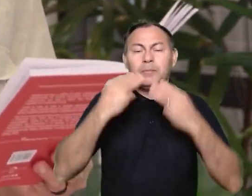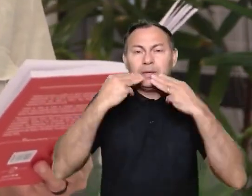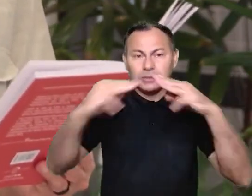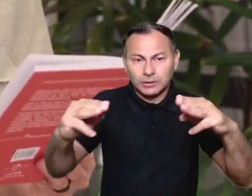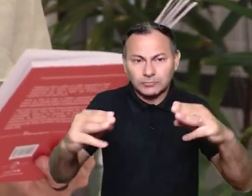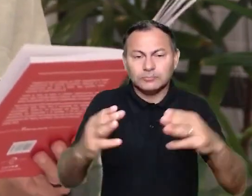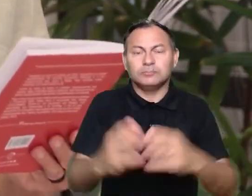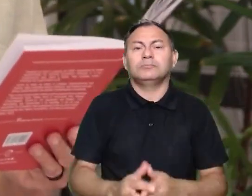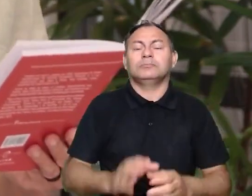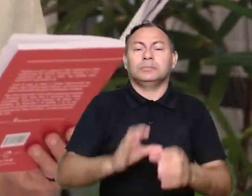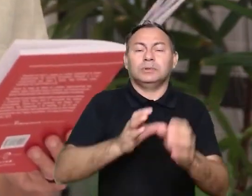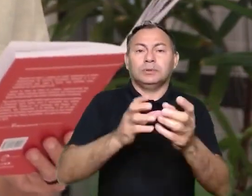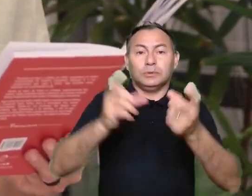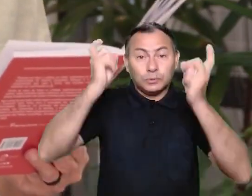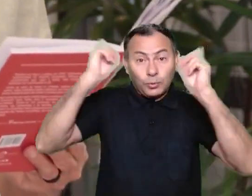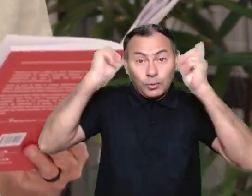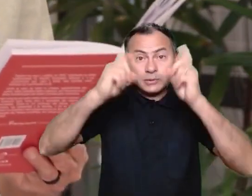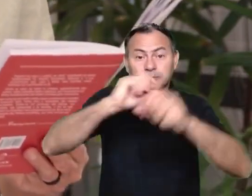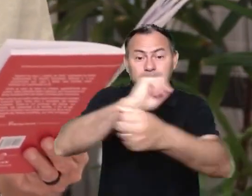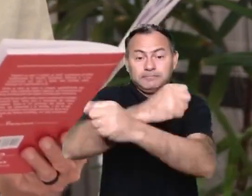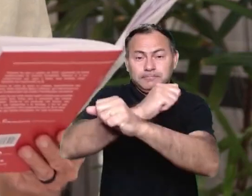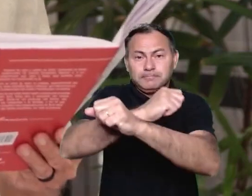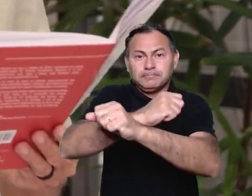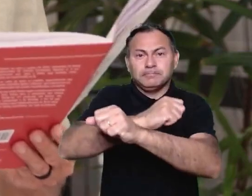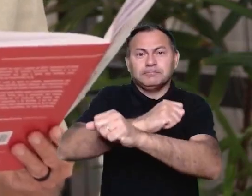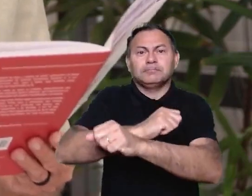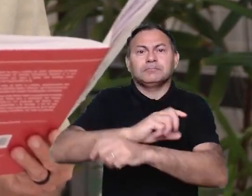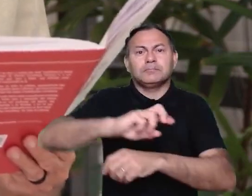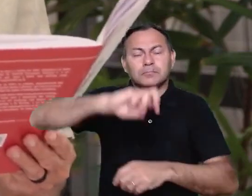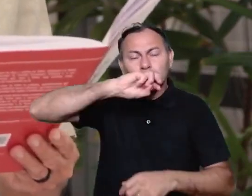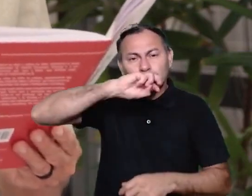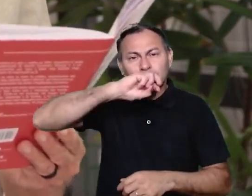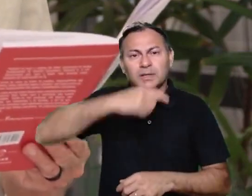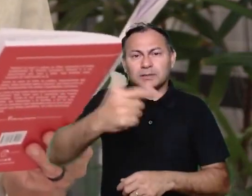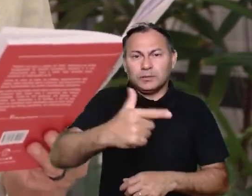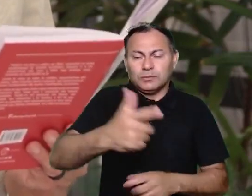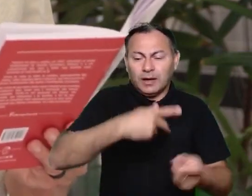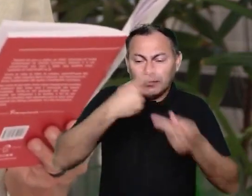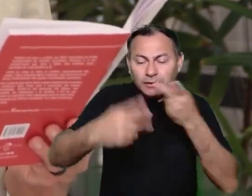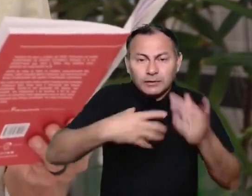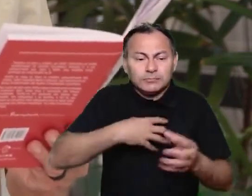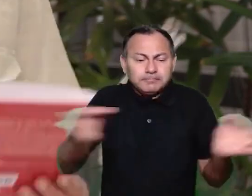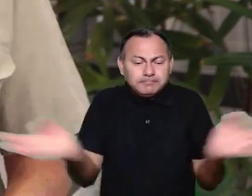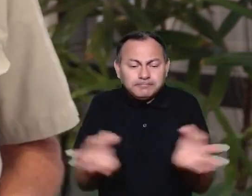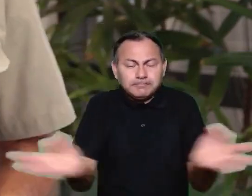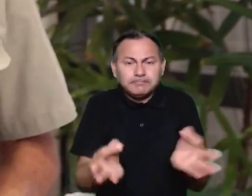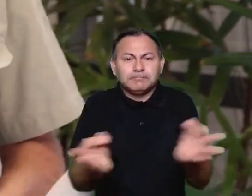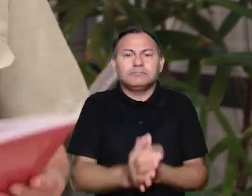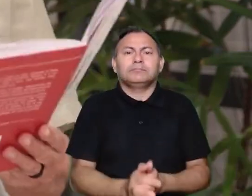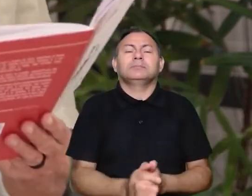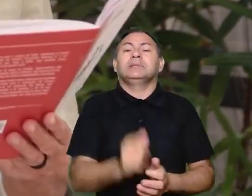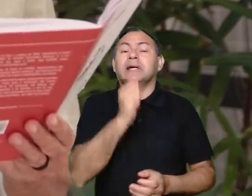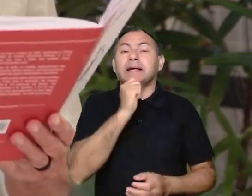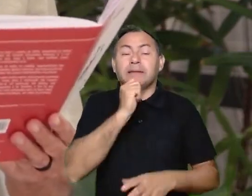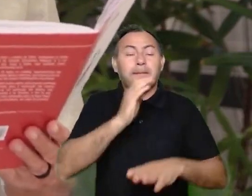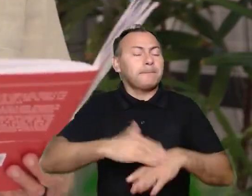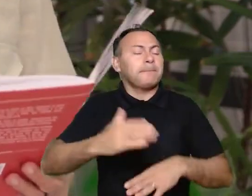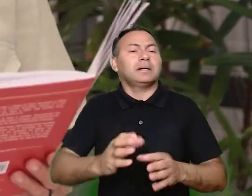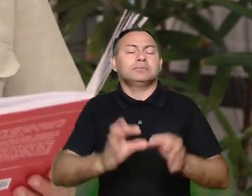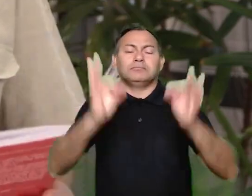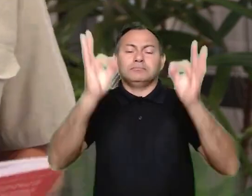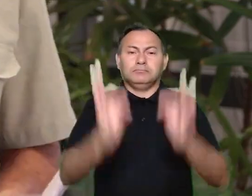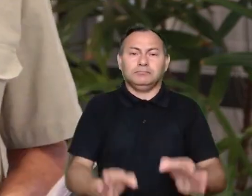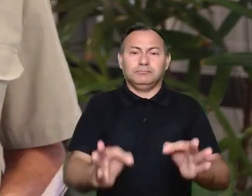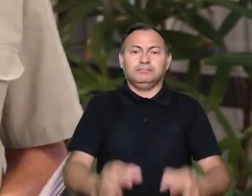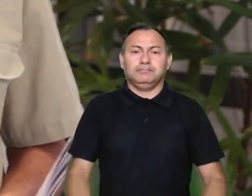mandato missionário do concílio é aqui reafirmado de forma plena e ainda